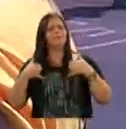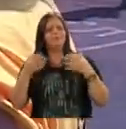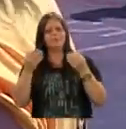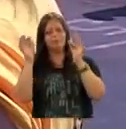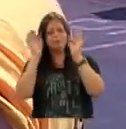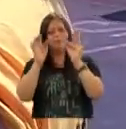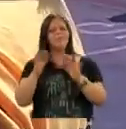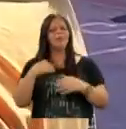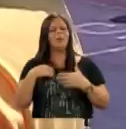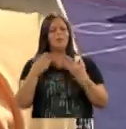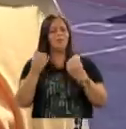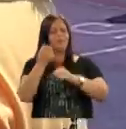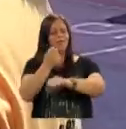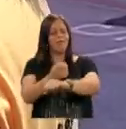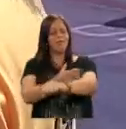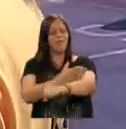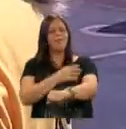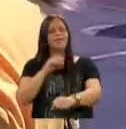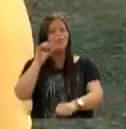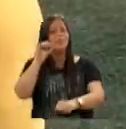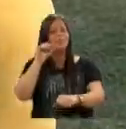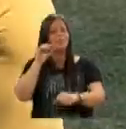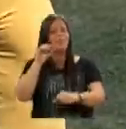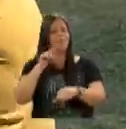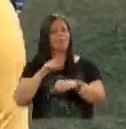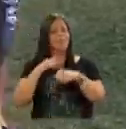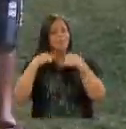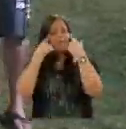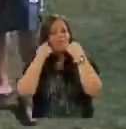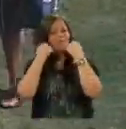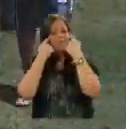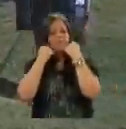feliz e emocionado e que daqui a pouco eu acho que vou chorar